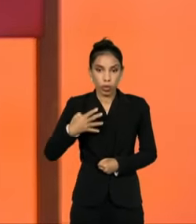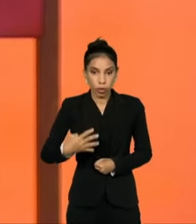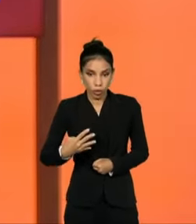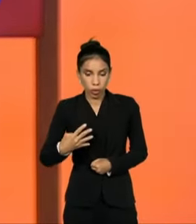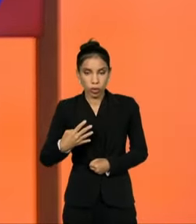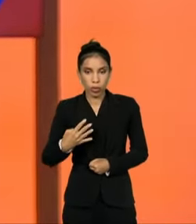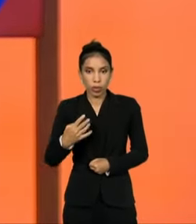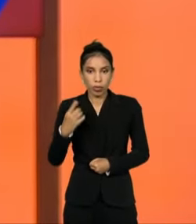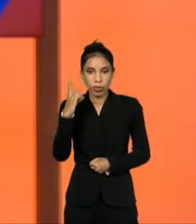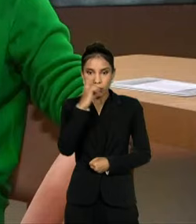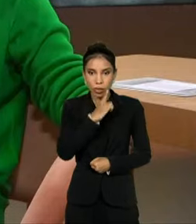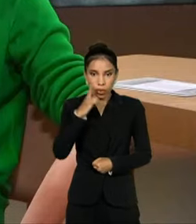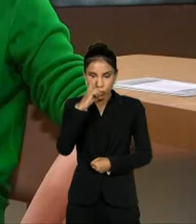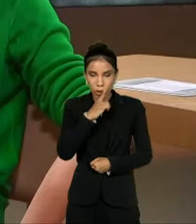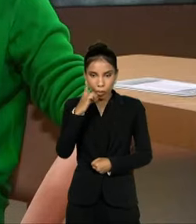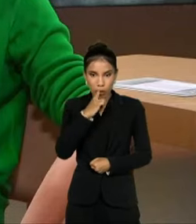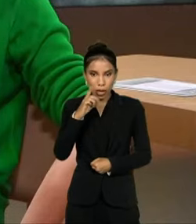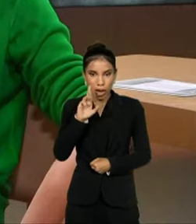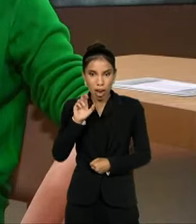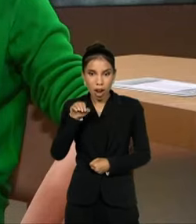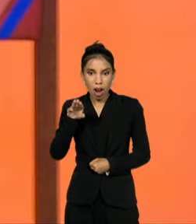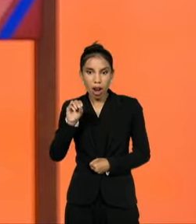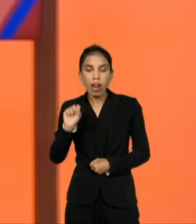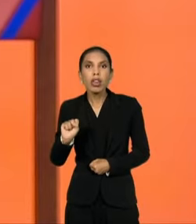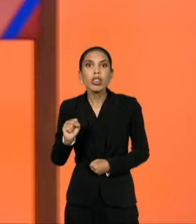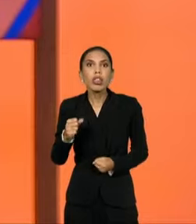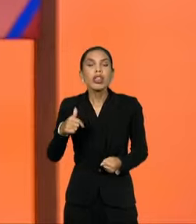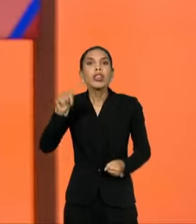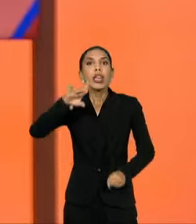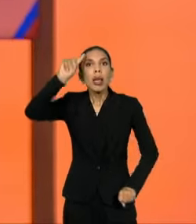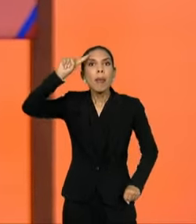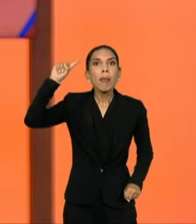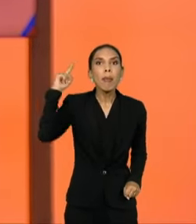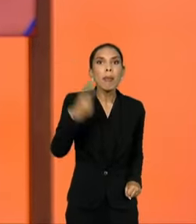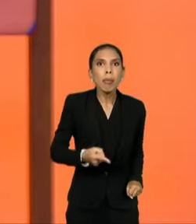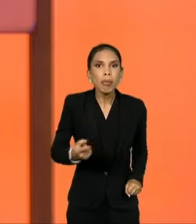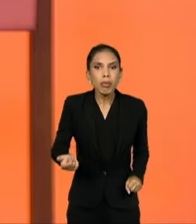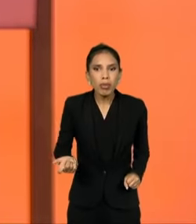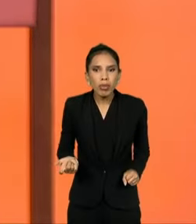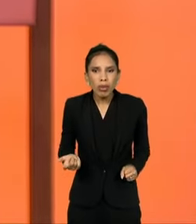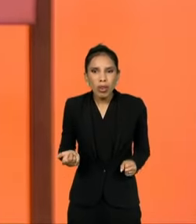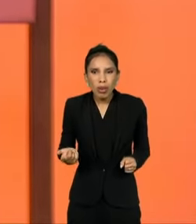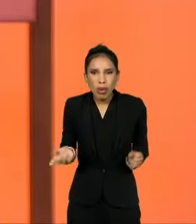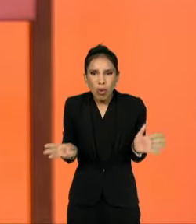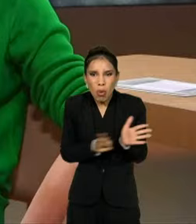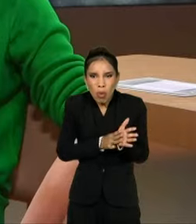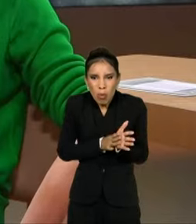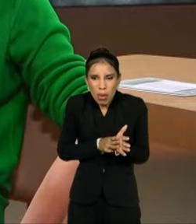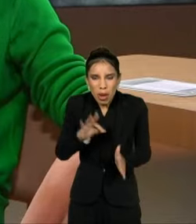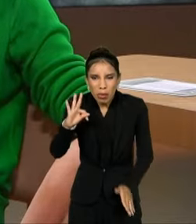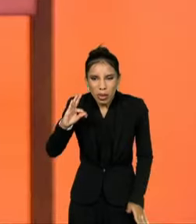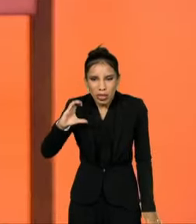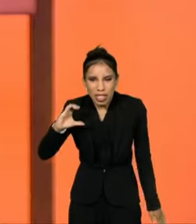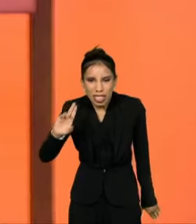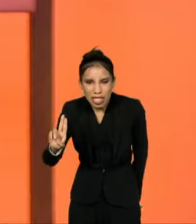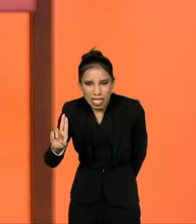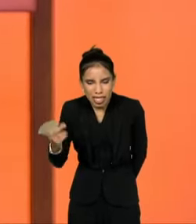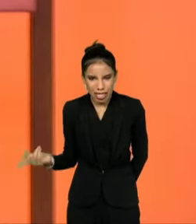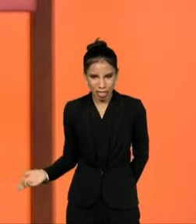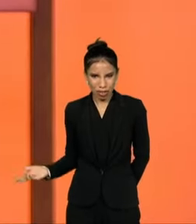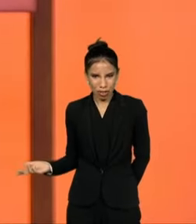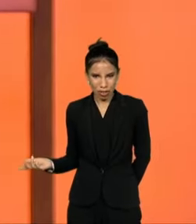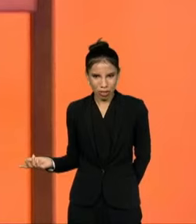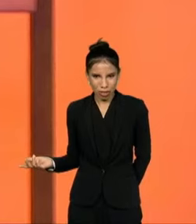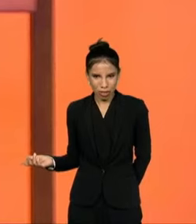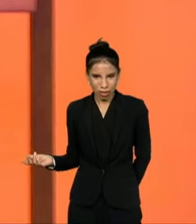nesse domingo de Ramos, e que a gente vê o seguinte, quem é que mandou matar a Marielle? Um membro do Tribunal de Contas. Do TCU, exatamente. Um membro do Tribunal de